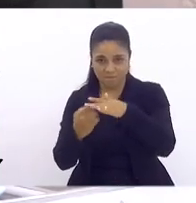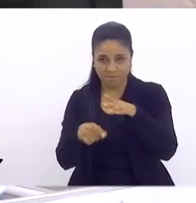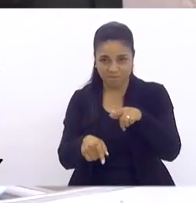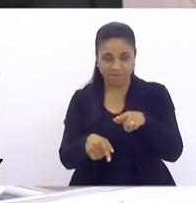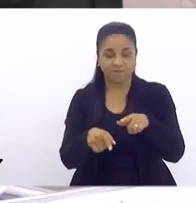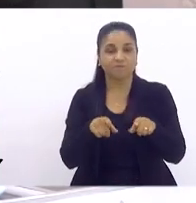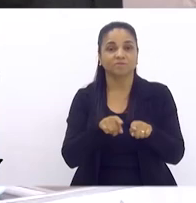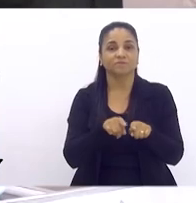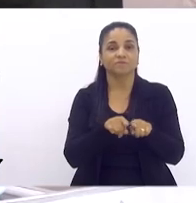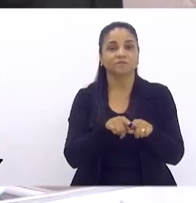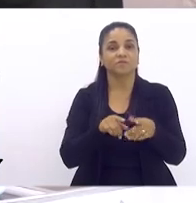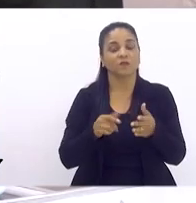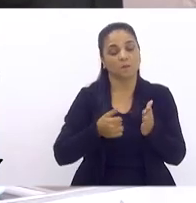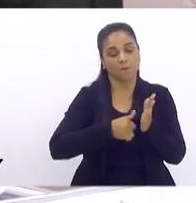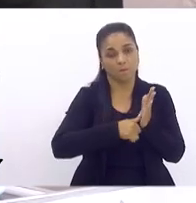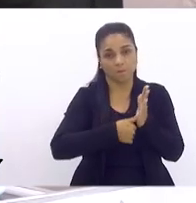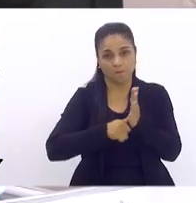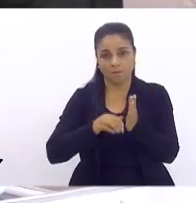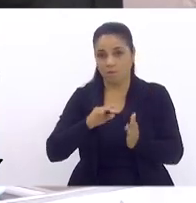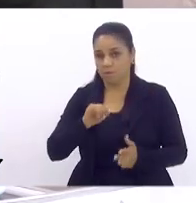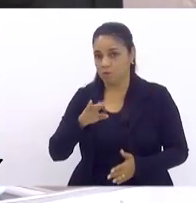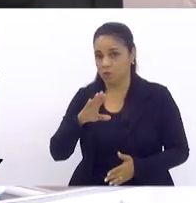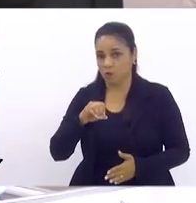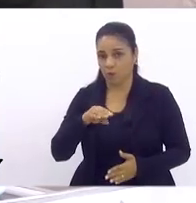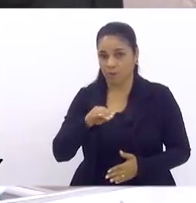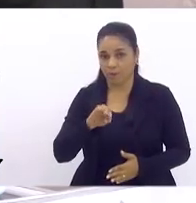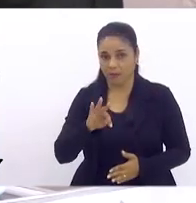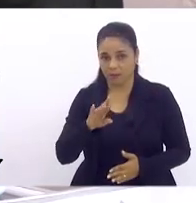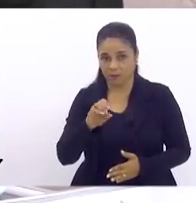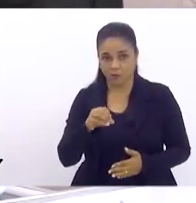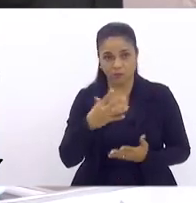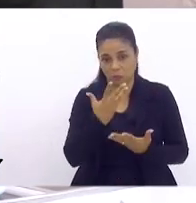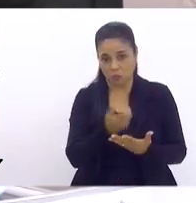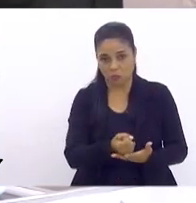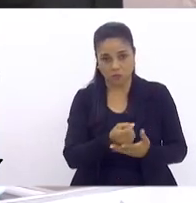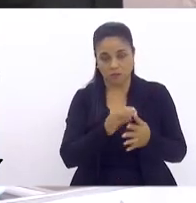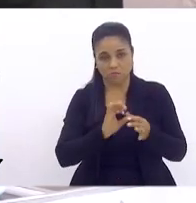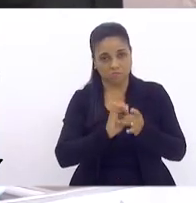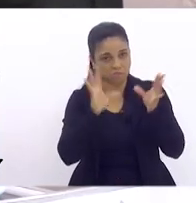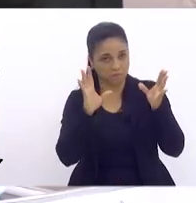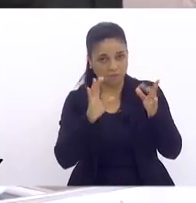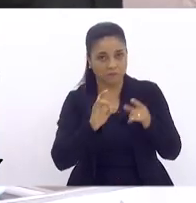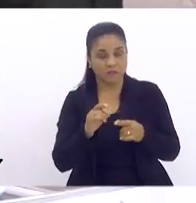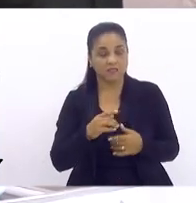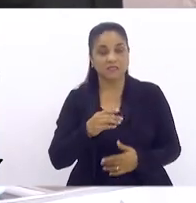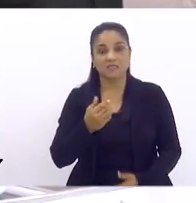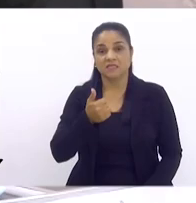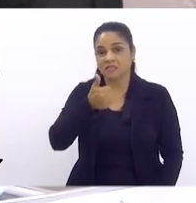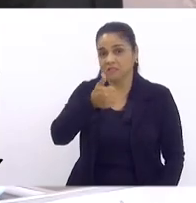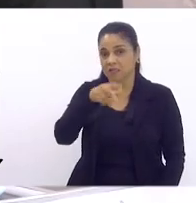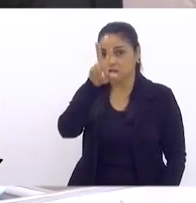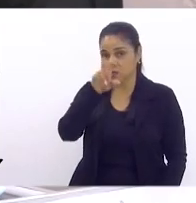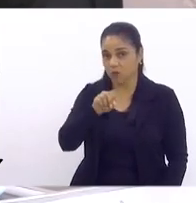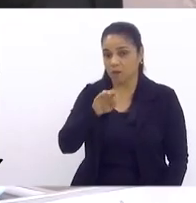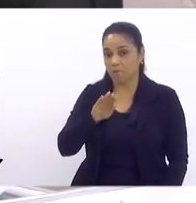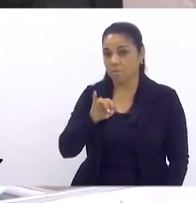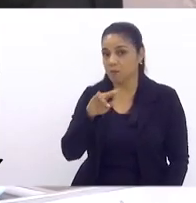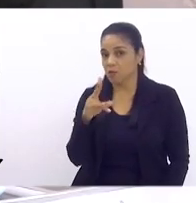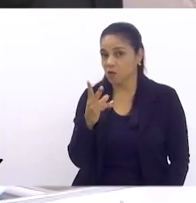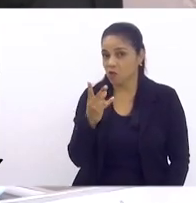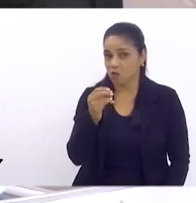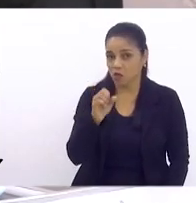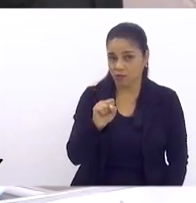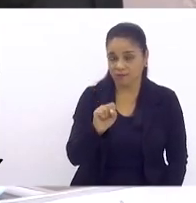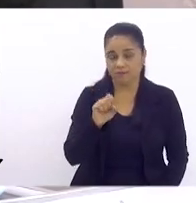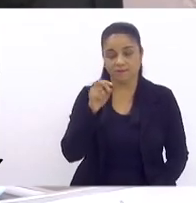dados biométricos não com sentidos gerem em torno de 150 bilhões de reais anuais então ou seja ela